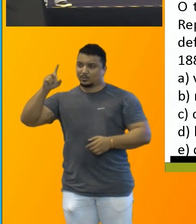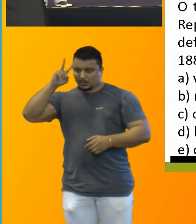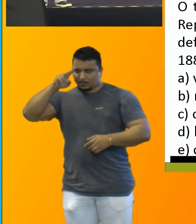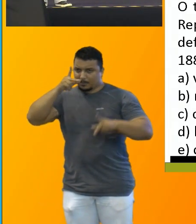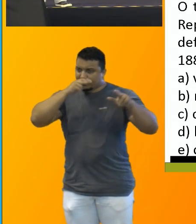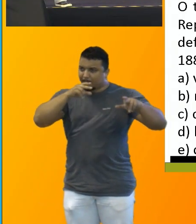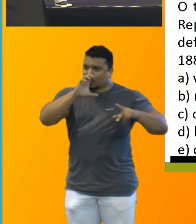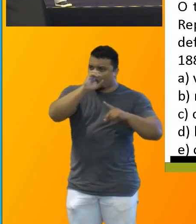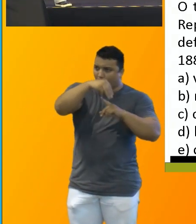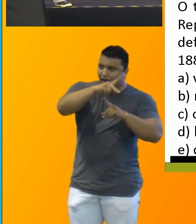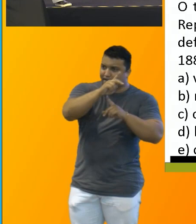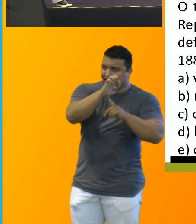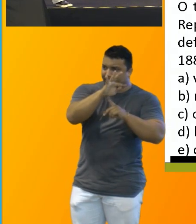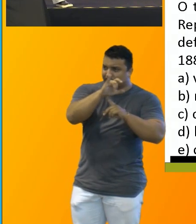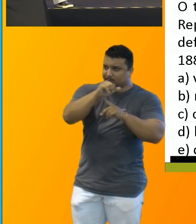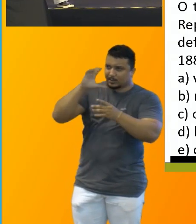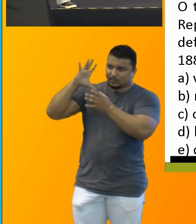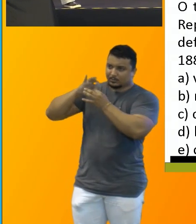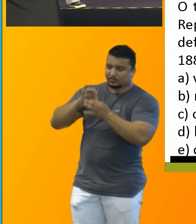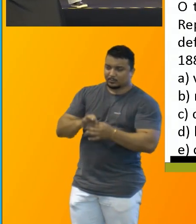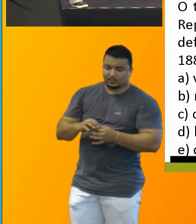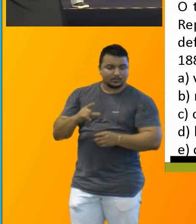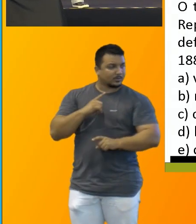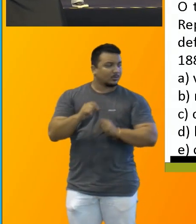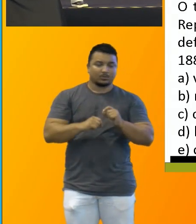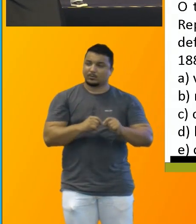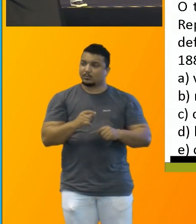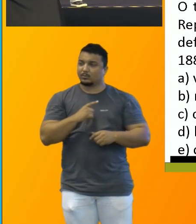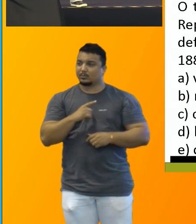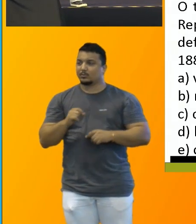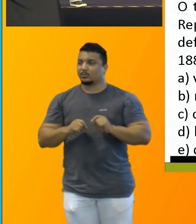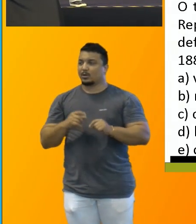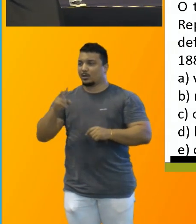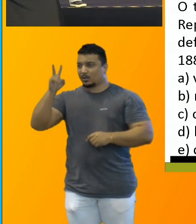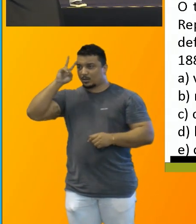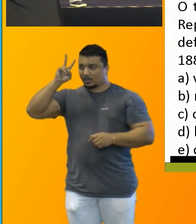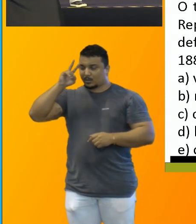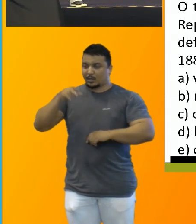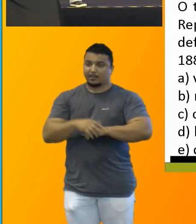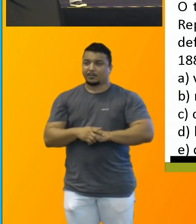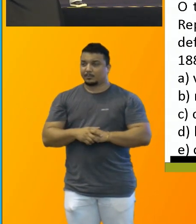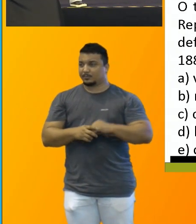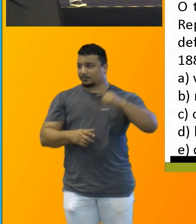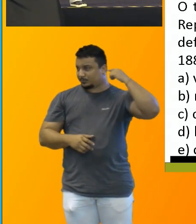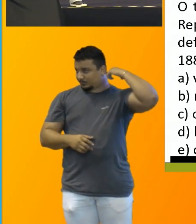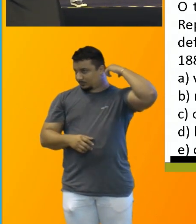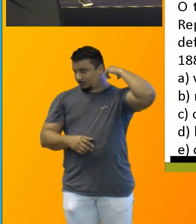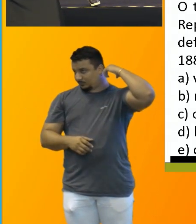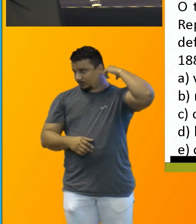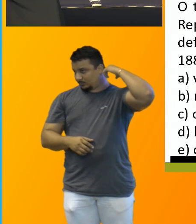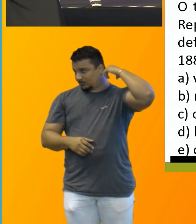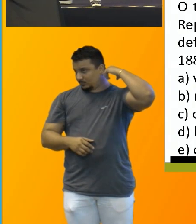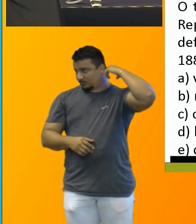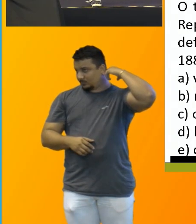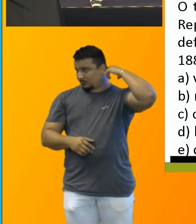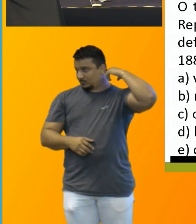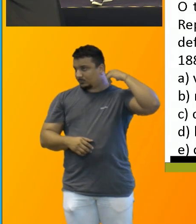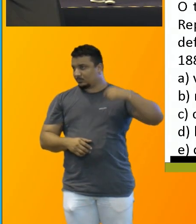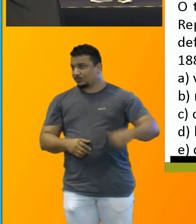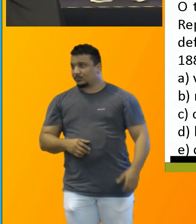competência. Você não precisa se preocupar em memorizar a habilidade e competência. Mas se você